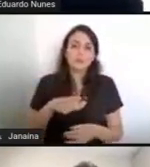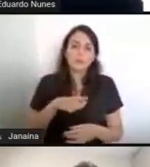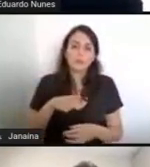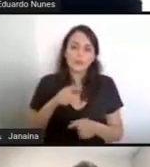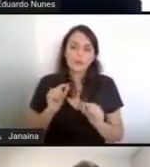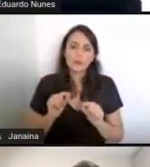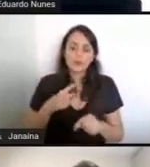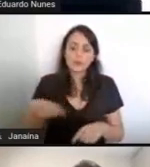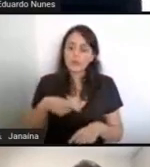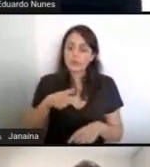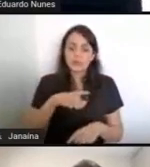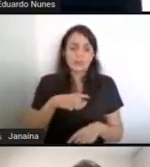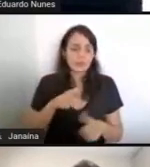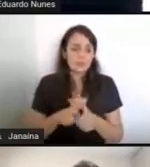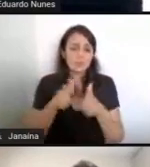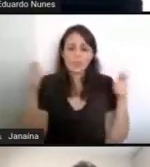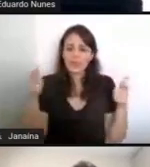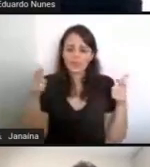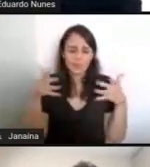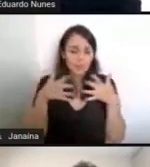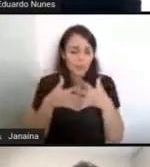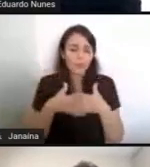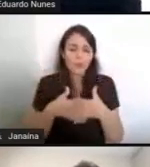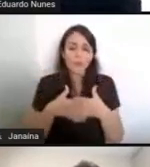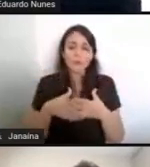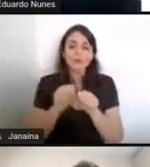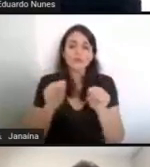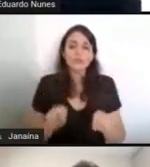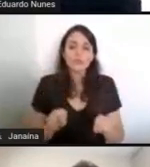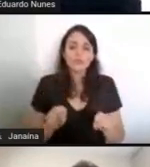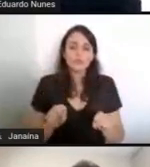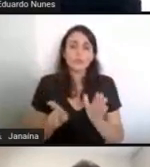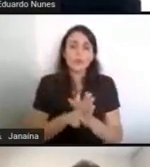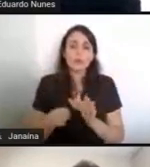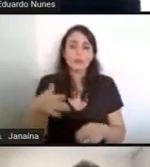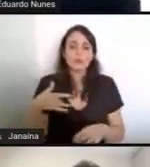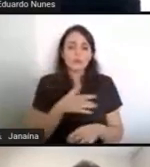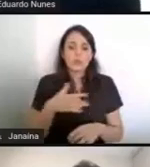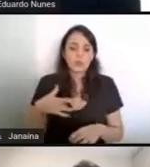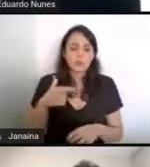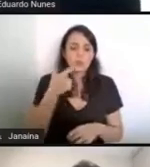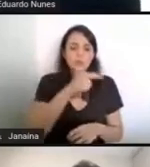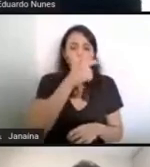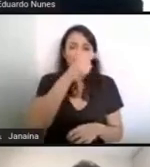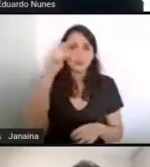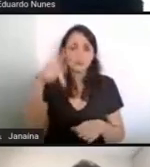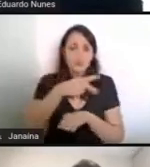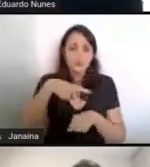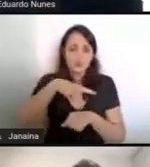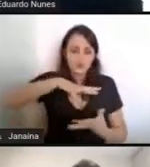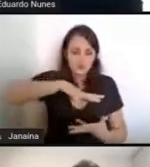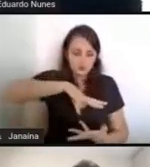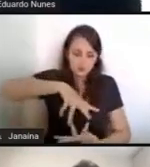mais complexos sistemas de saúde do mundo, né, todos os outros sistemas que são públicos no mundo, né, eles não têm uma população